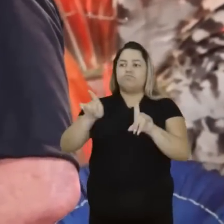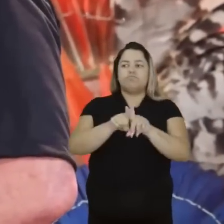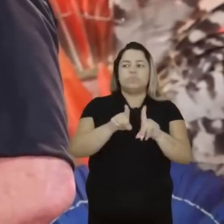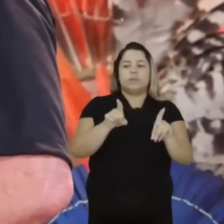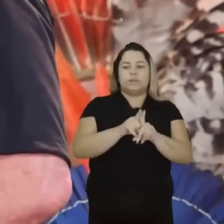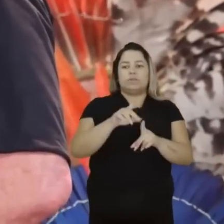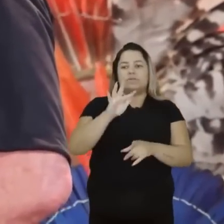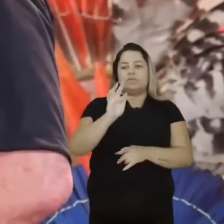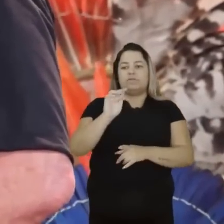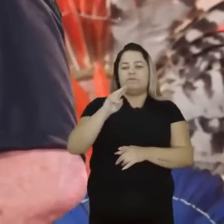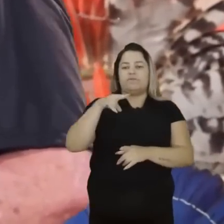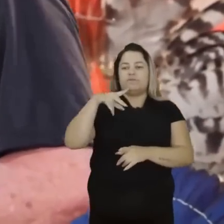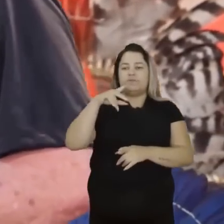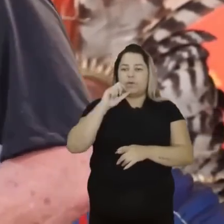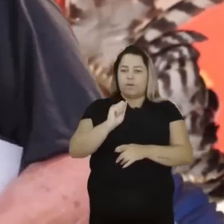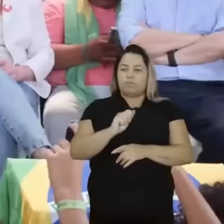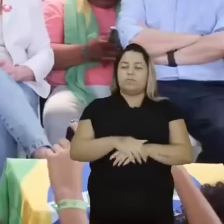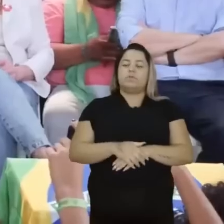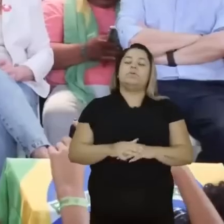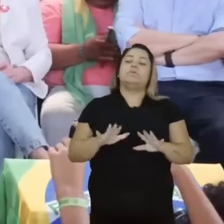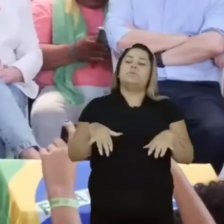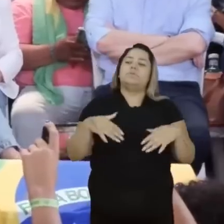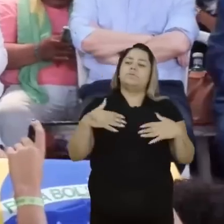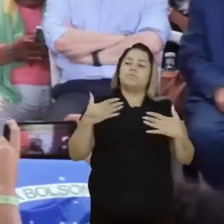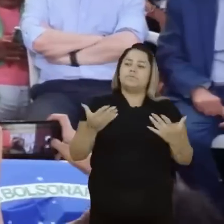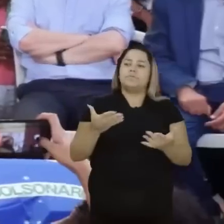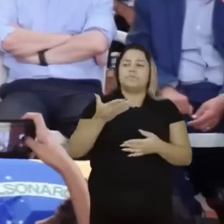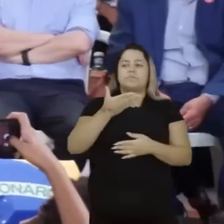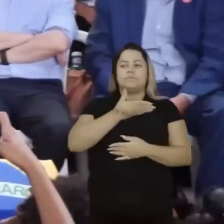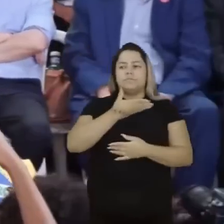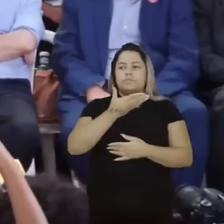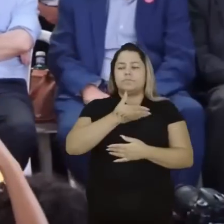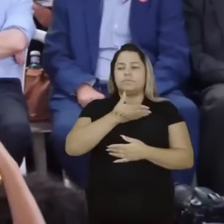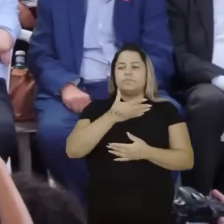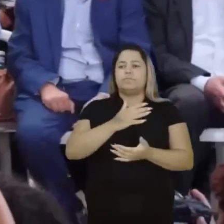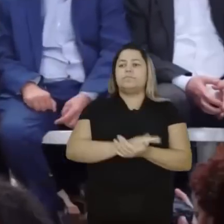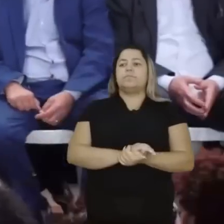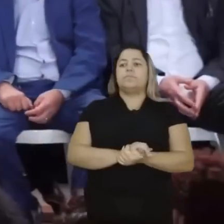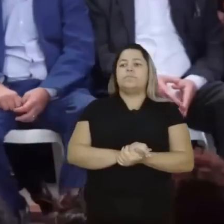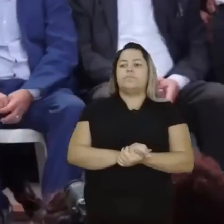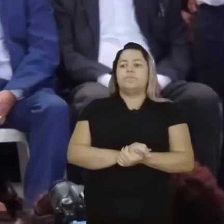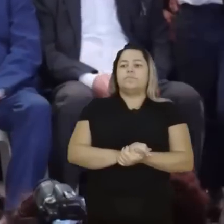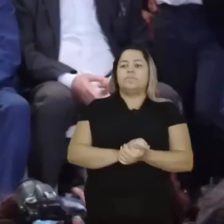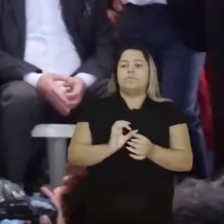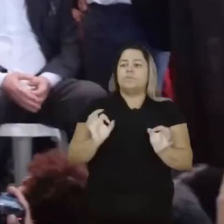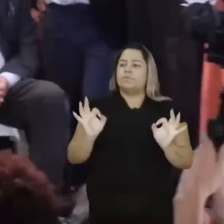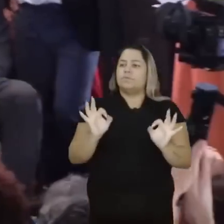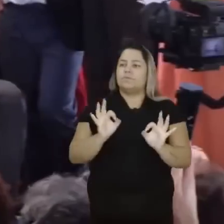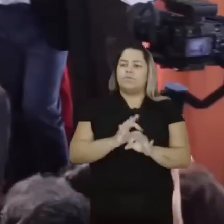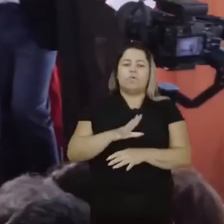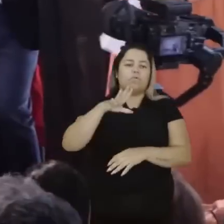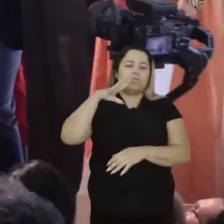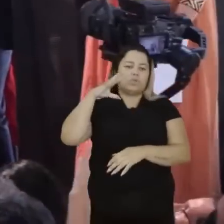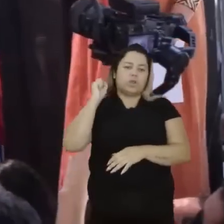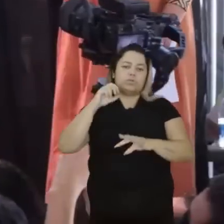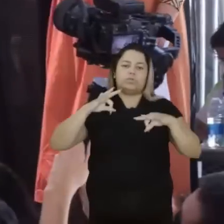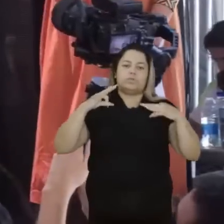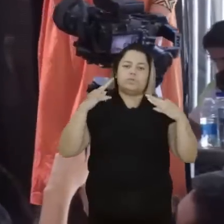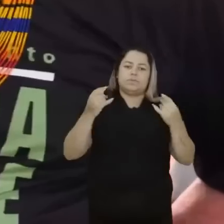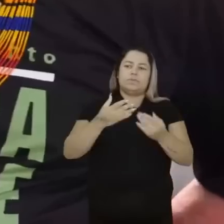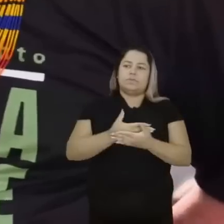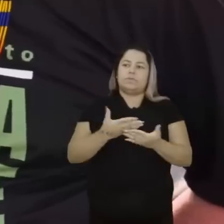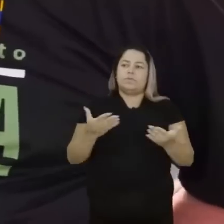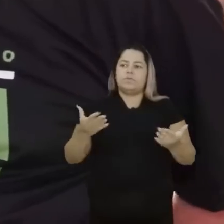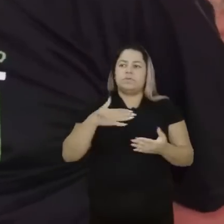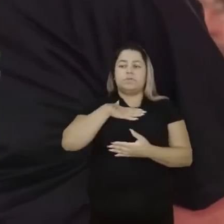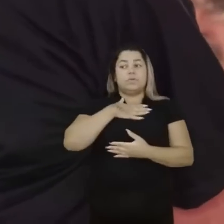fauna. Então, companheiros e companheiras, eu, depois de ouvir tudo o que vocês falaram, eu